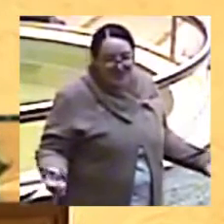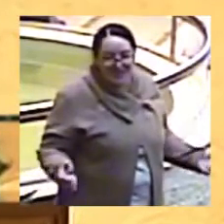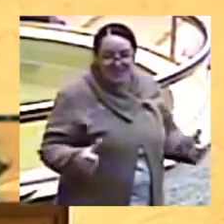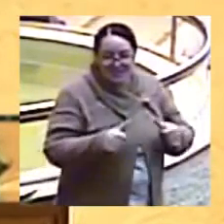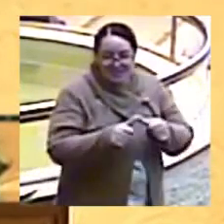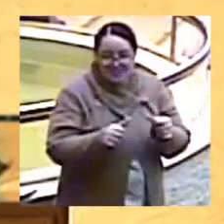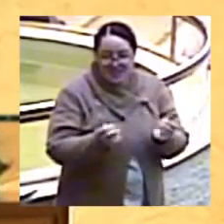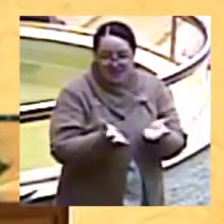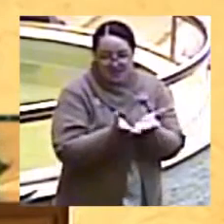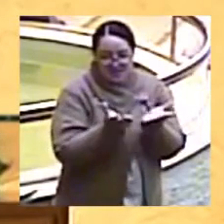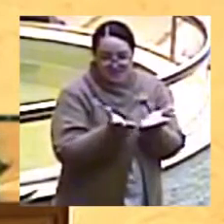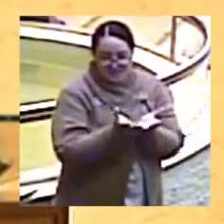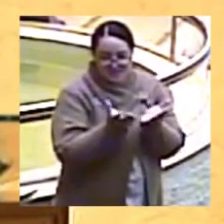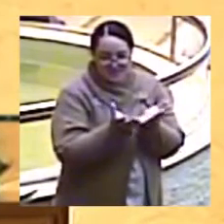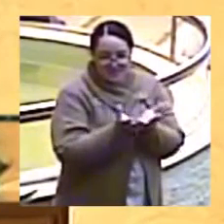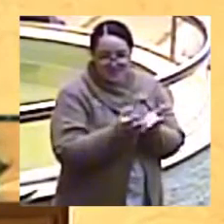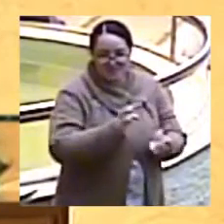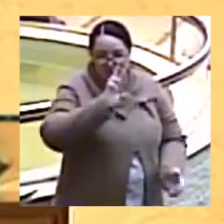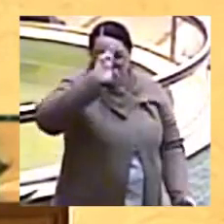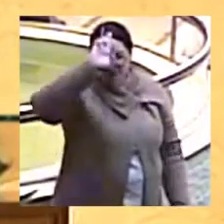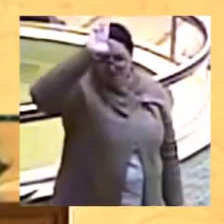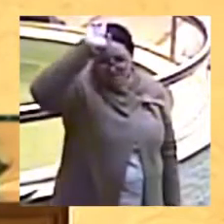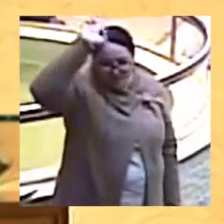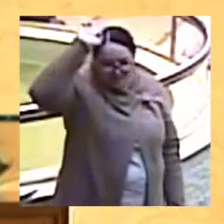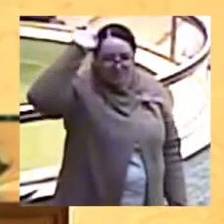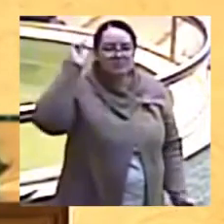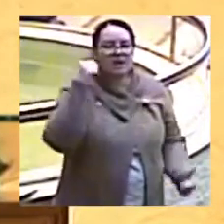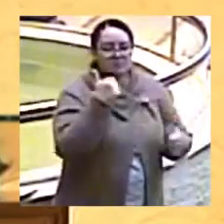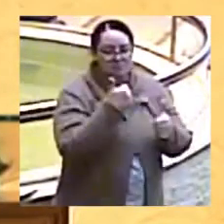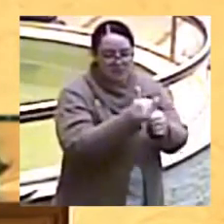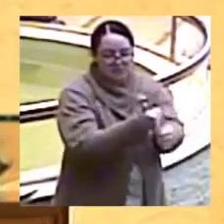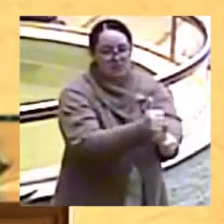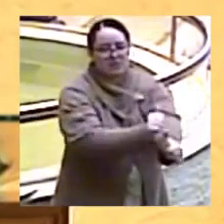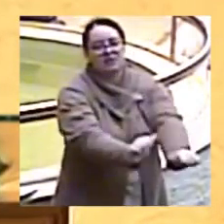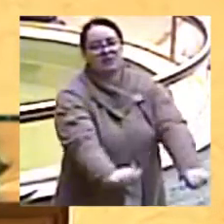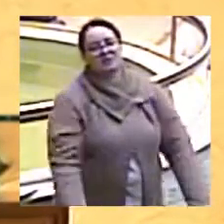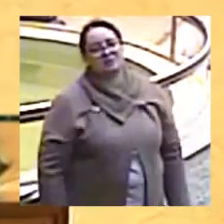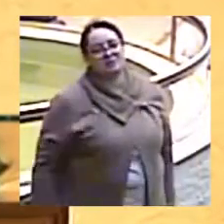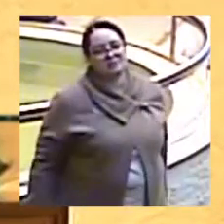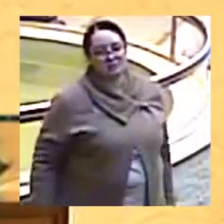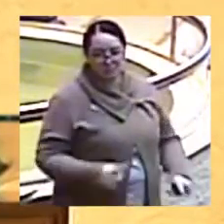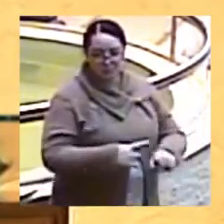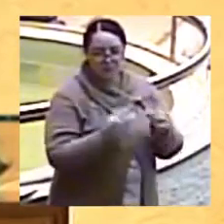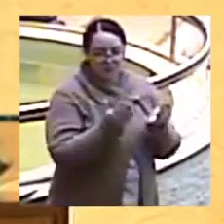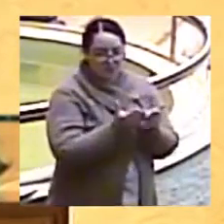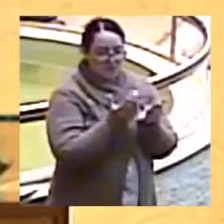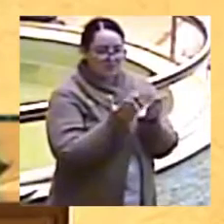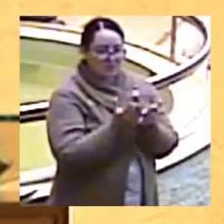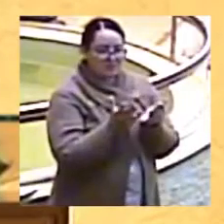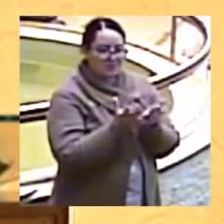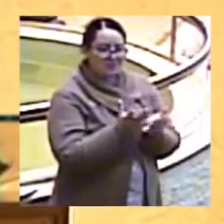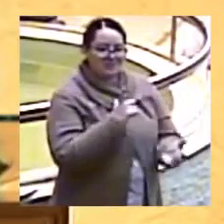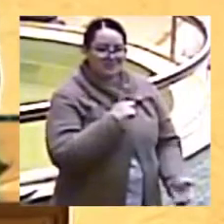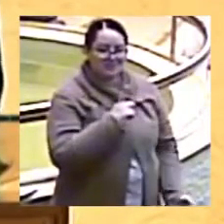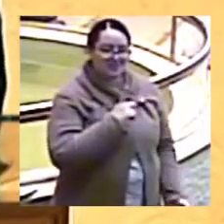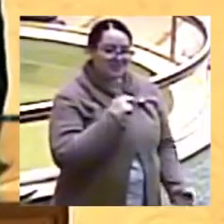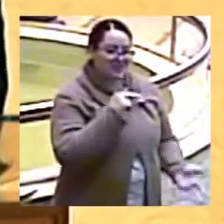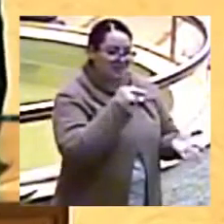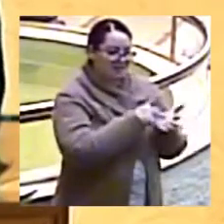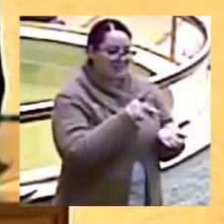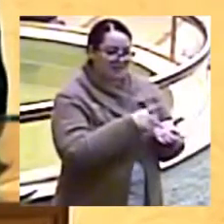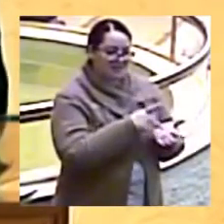naquela época, era motivo de ser perseguido, porque o cristianismo, ele tinha uma verdade absoluta.